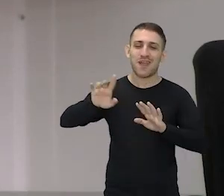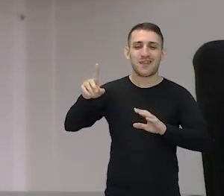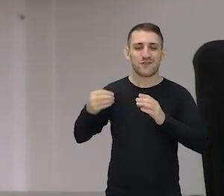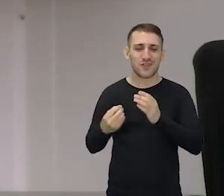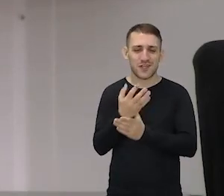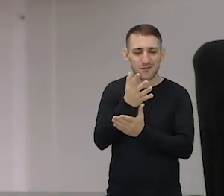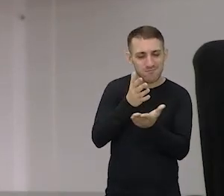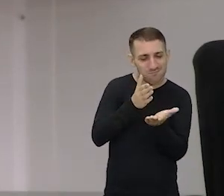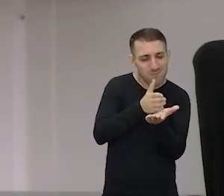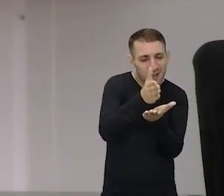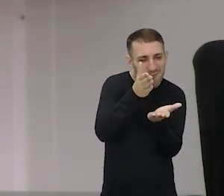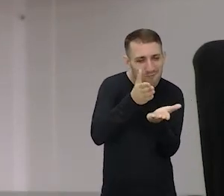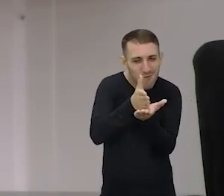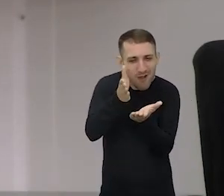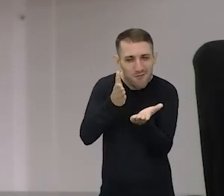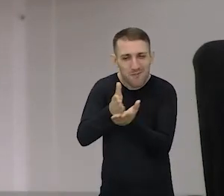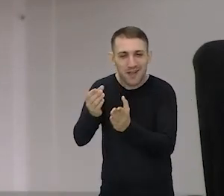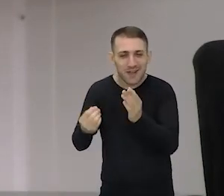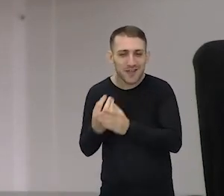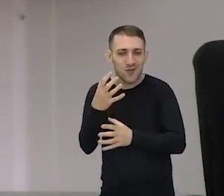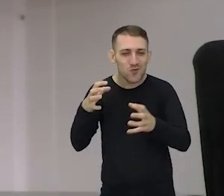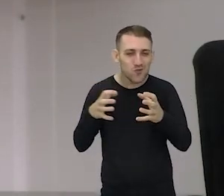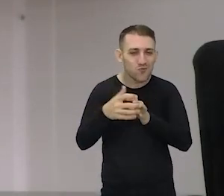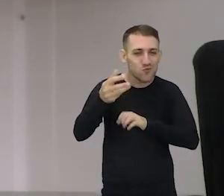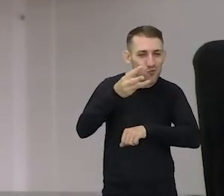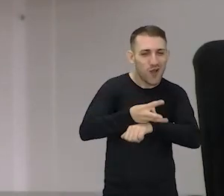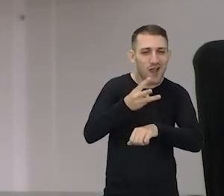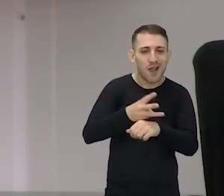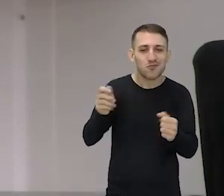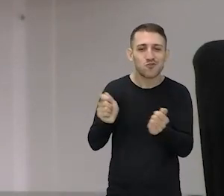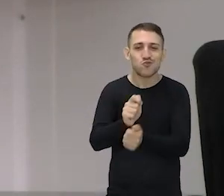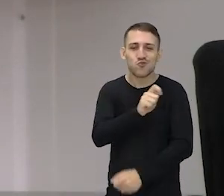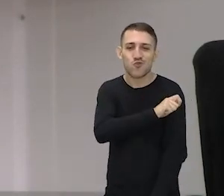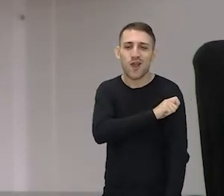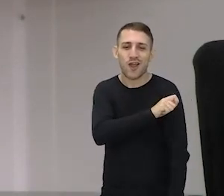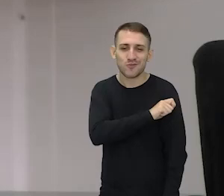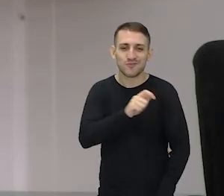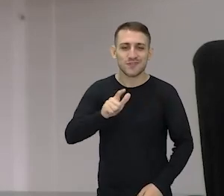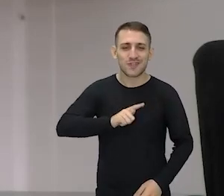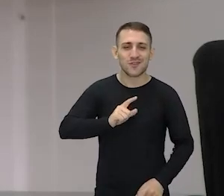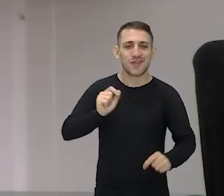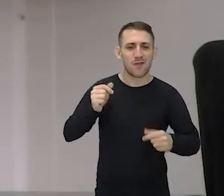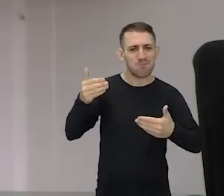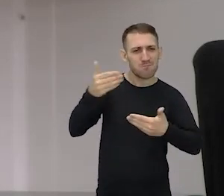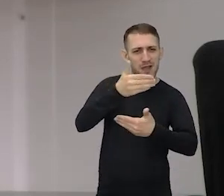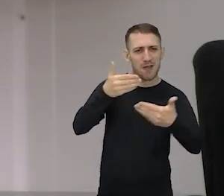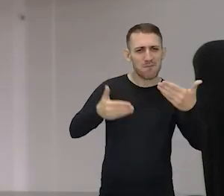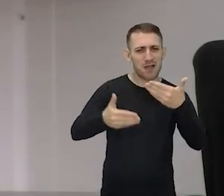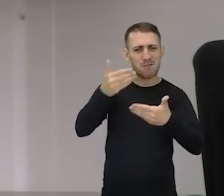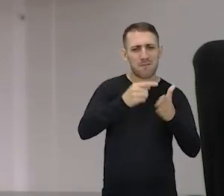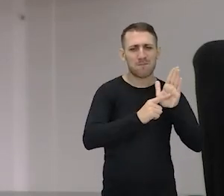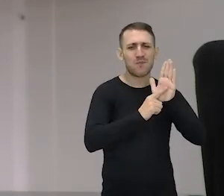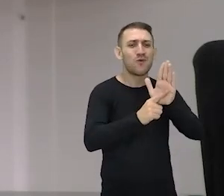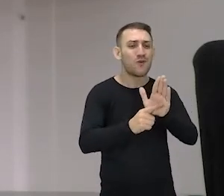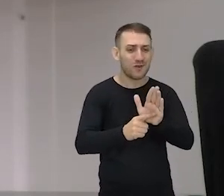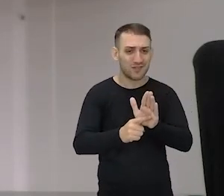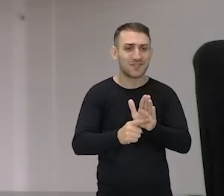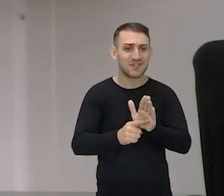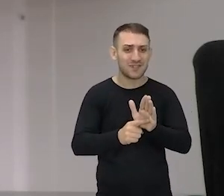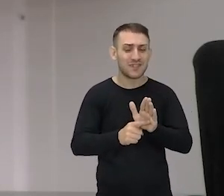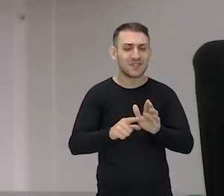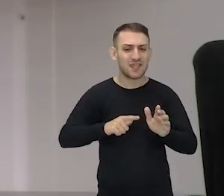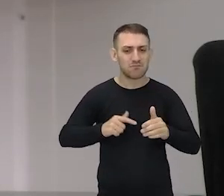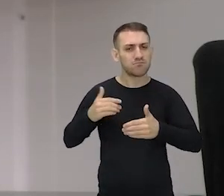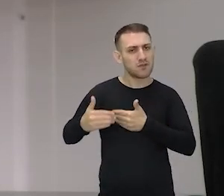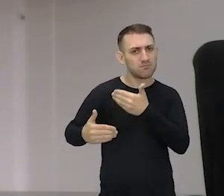caminhos dele, ele criou o grupo de WhatsApp com os alunos, passa PowerPoint para eles, e assim, e foi um caminhar